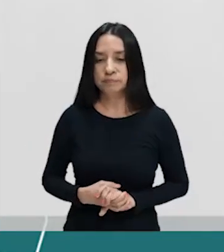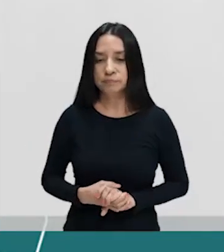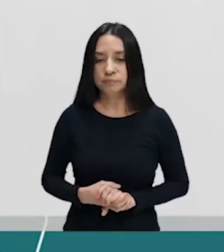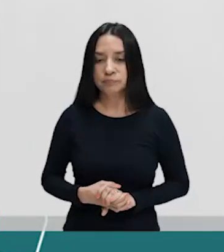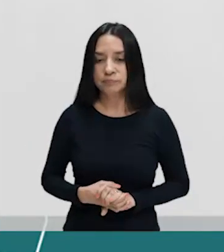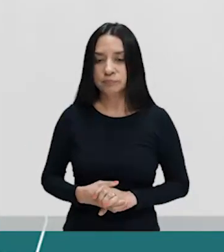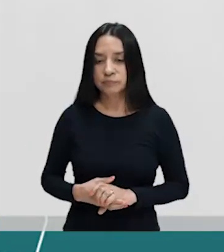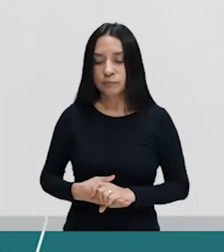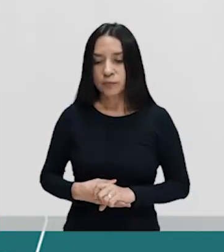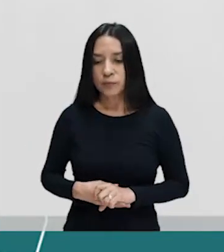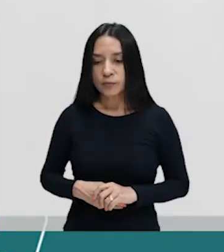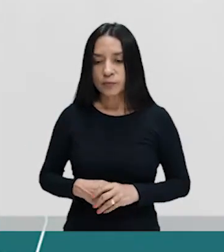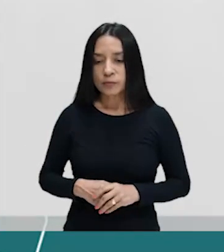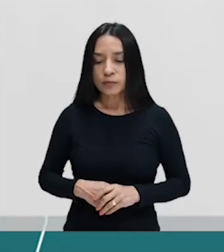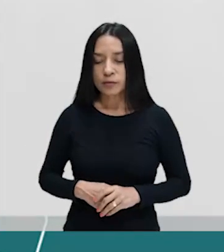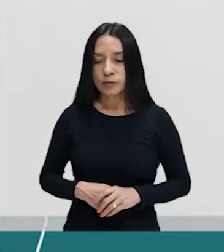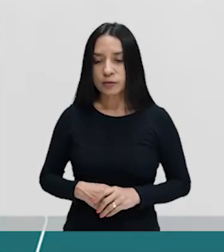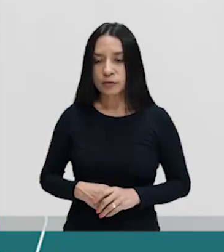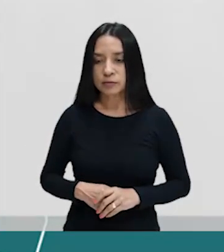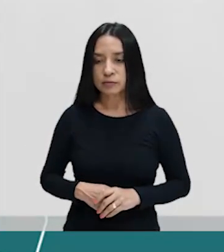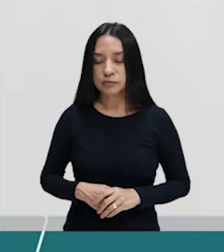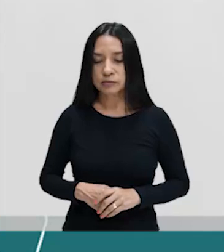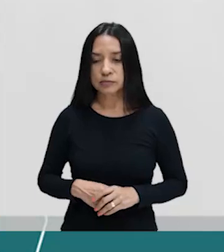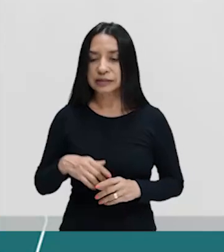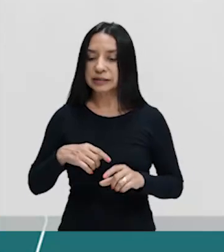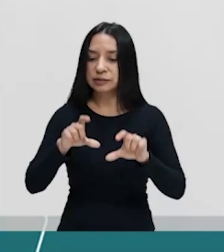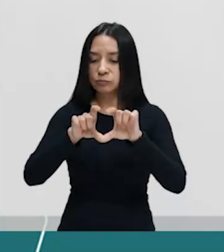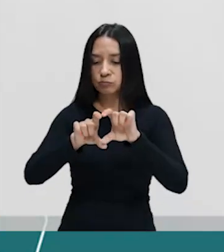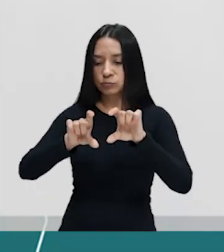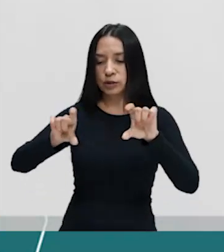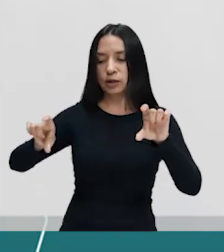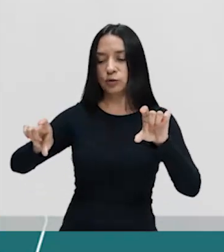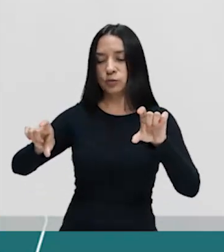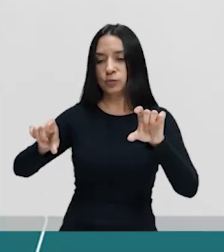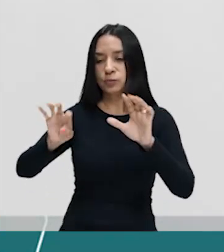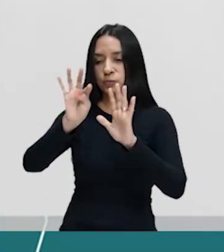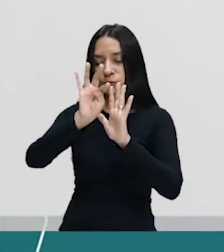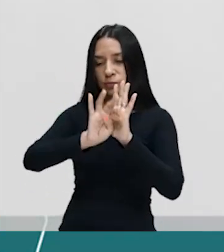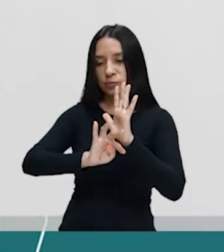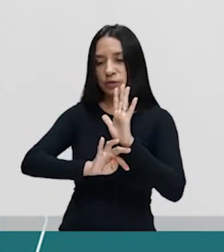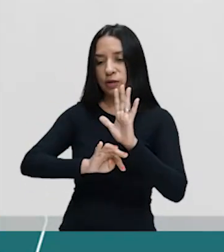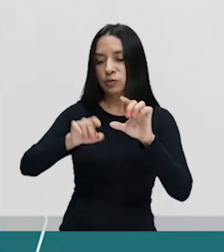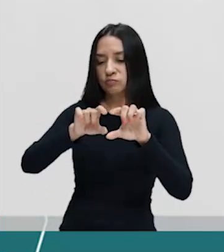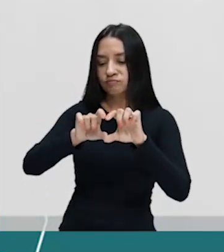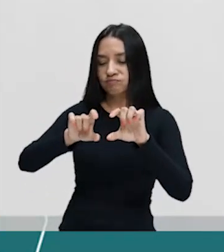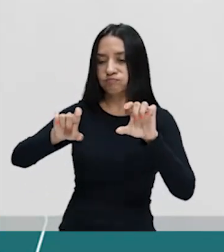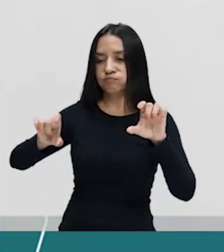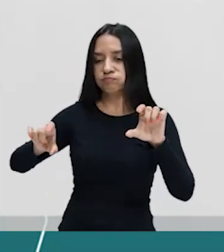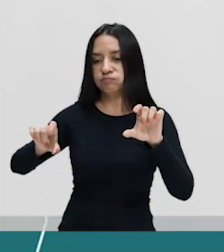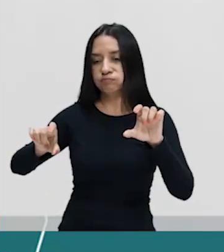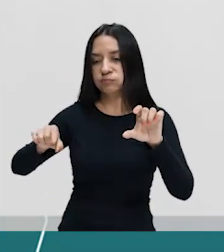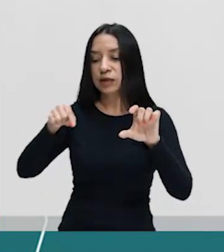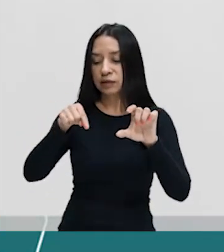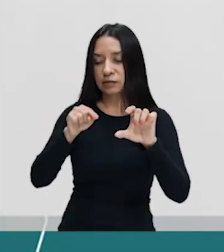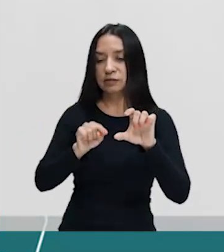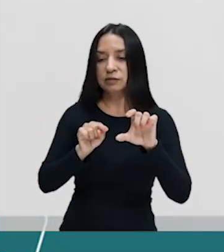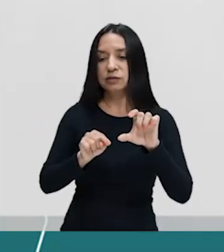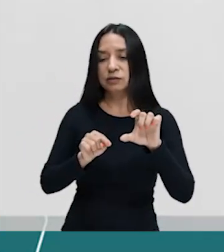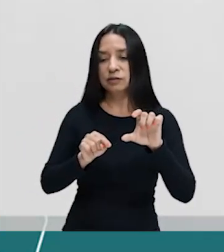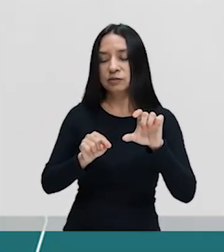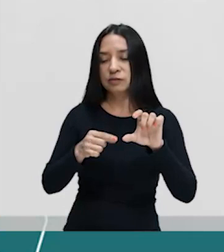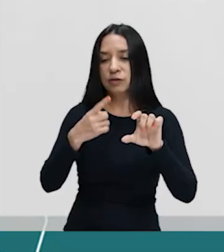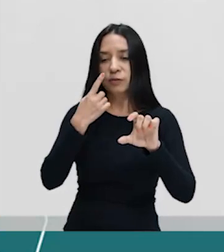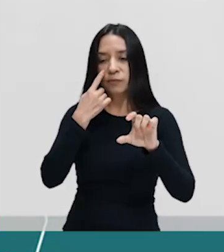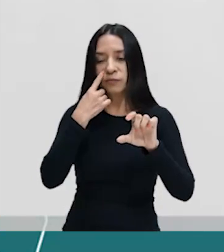traz para a gente, né, um fragmento de texto, certo? E nós vamos, dentro desse fragmento de texto, ver qual é a